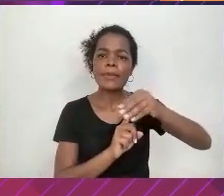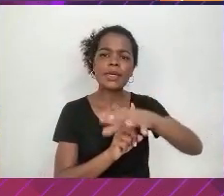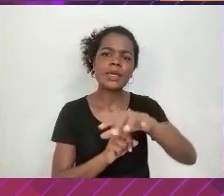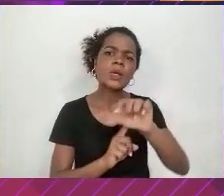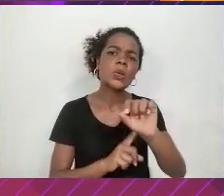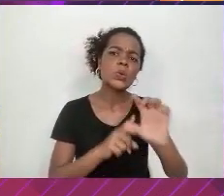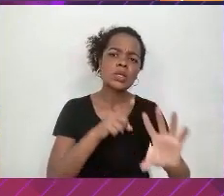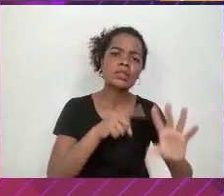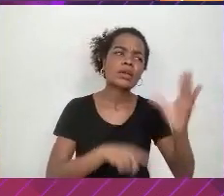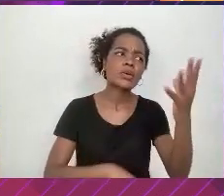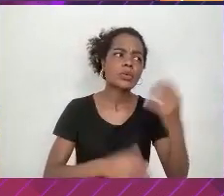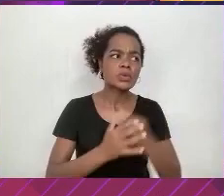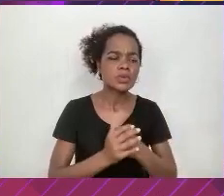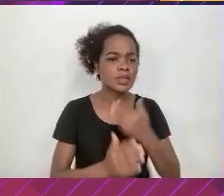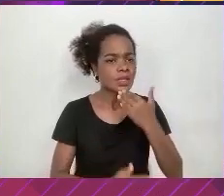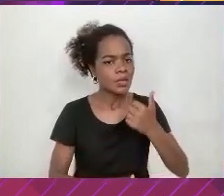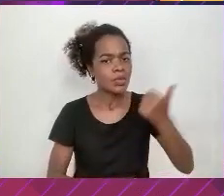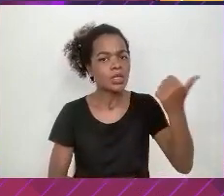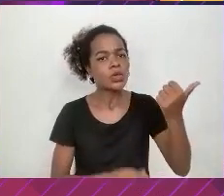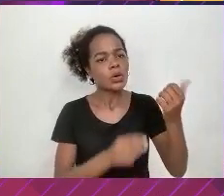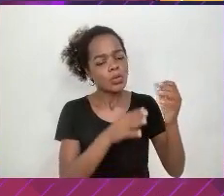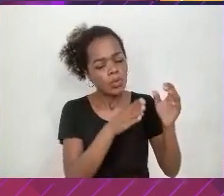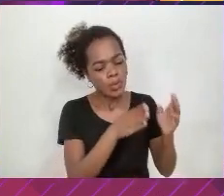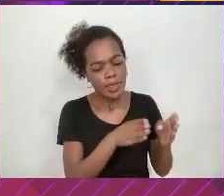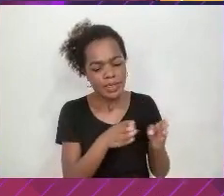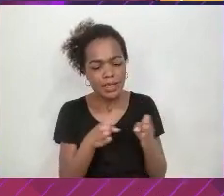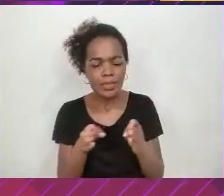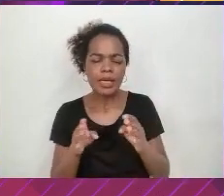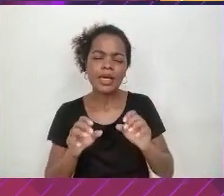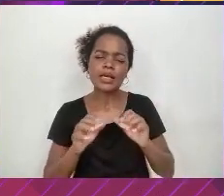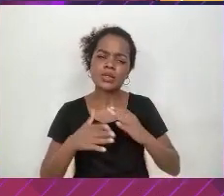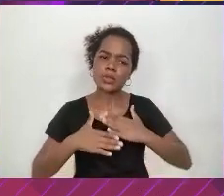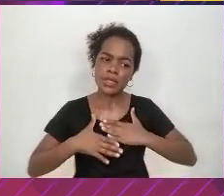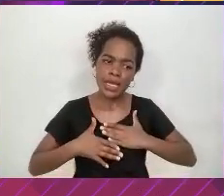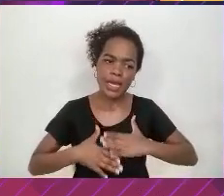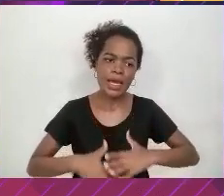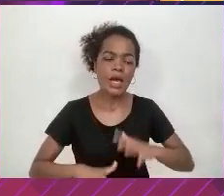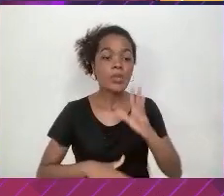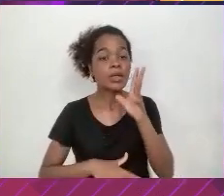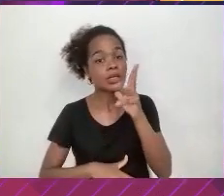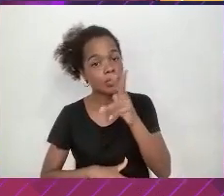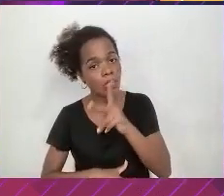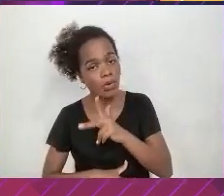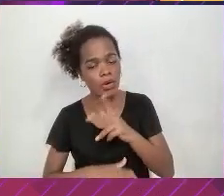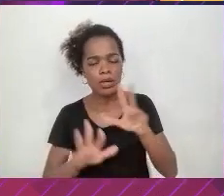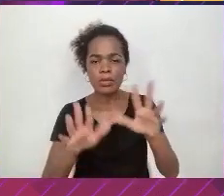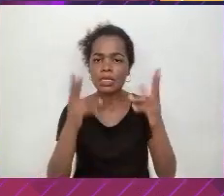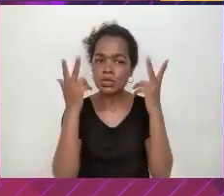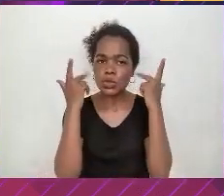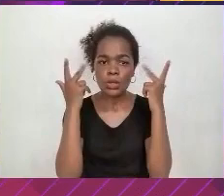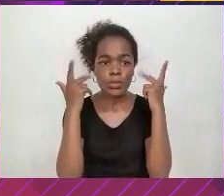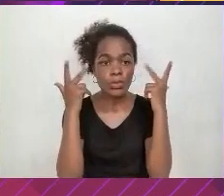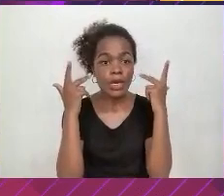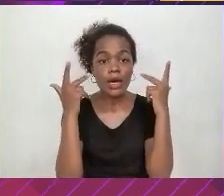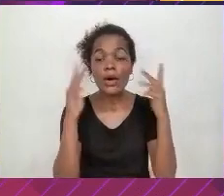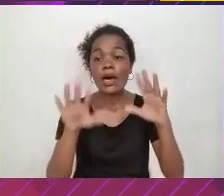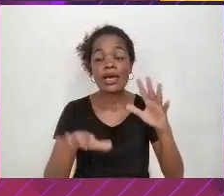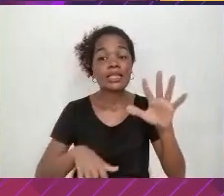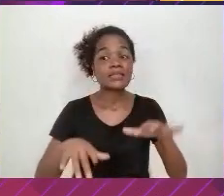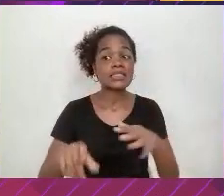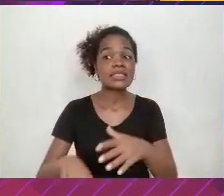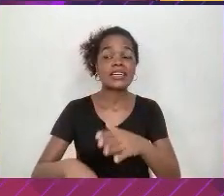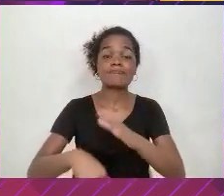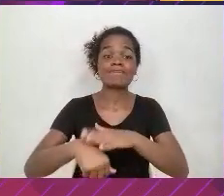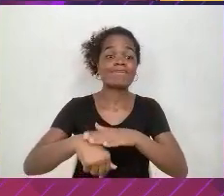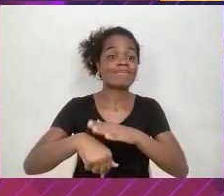acontecendo, ir passo a passo, demandar mais tempo, demandar mais recurso. Aí começa a apertar o prazo de entrega, o